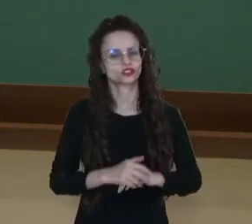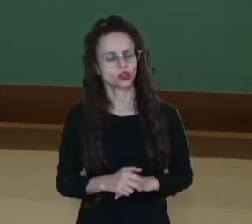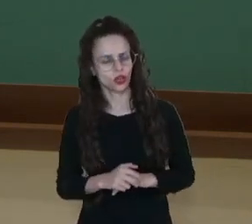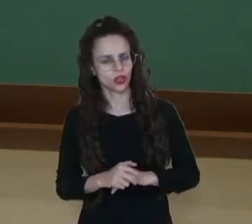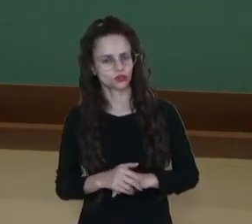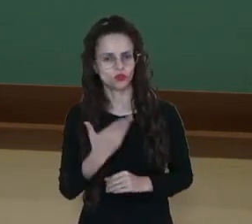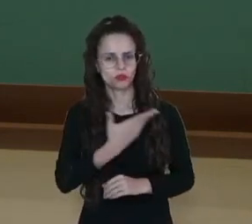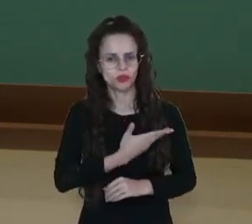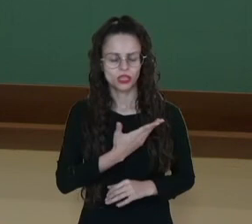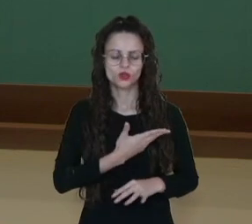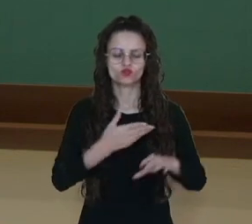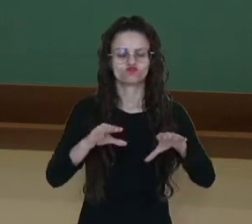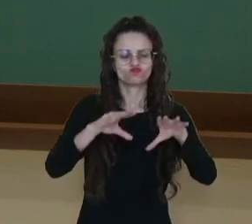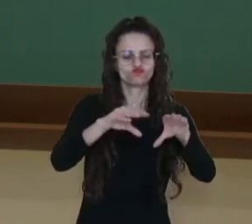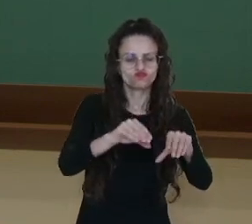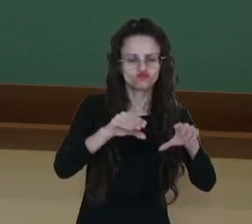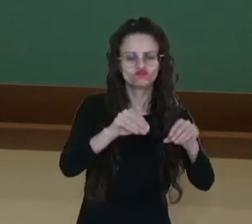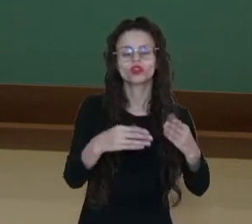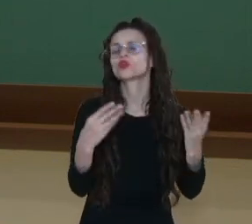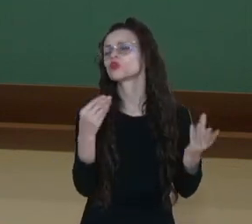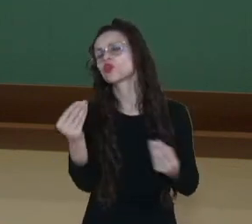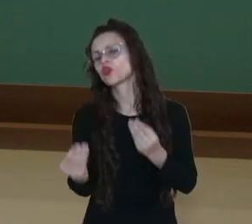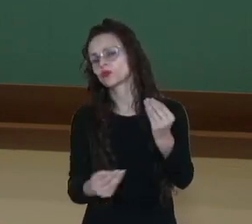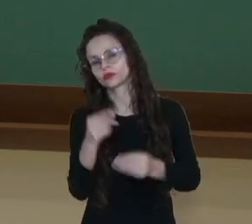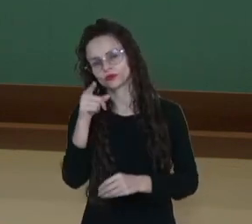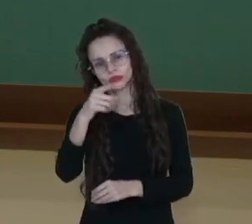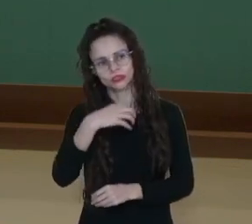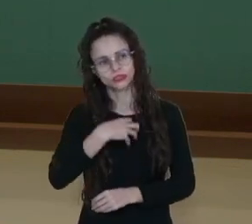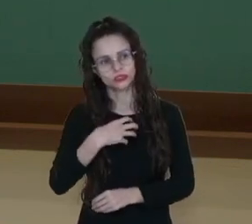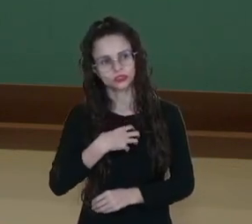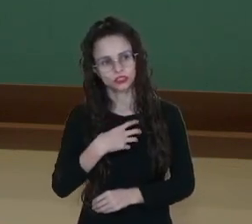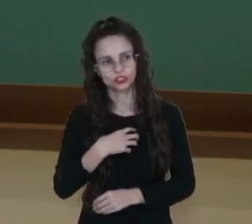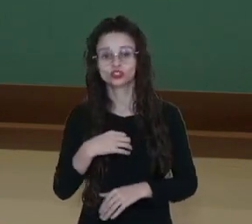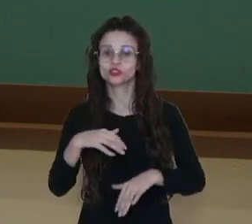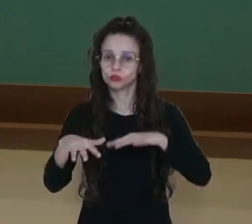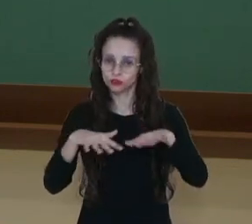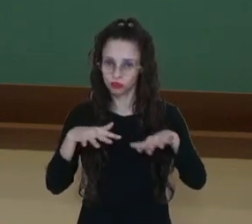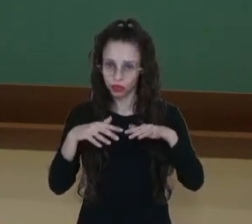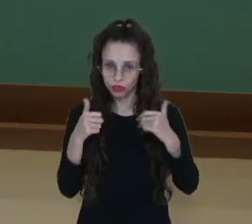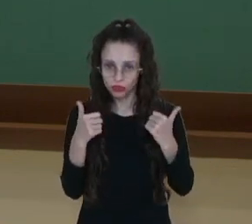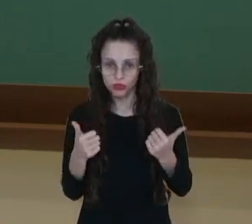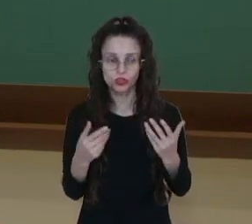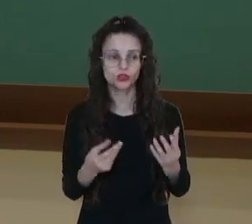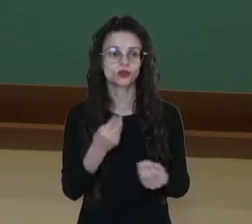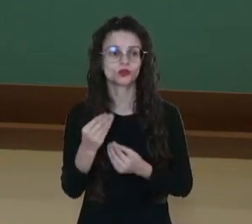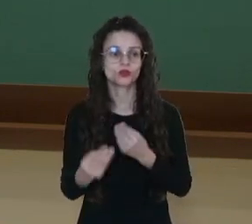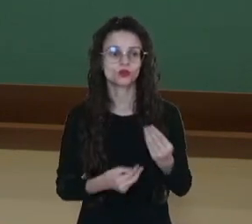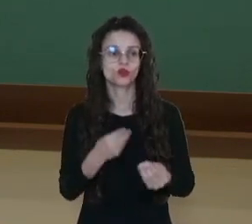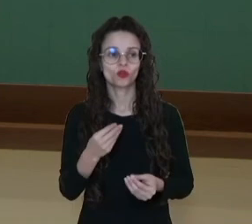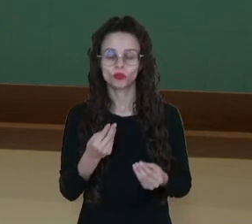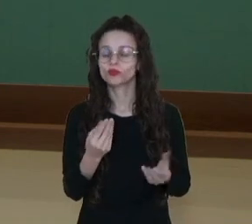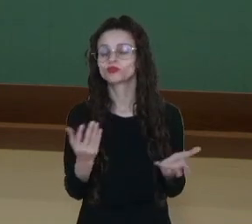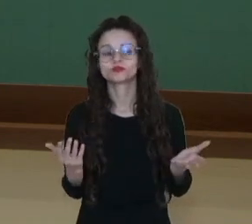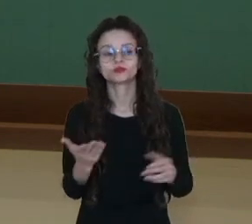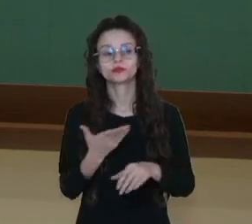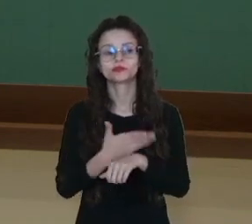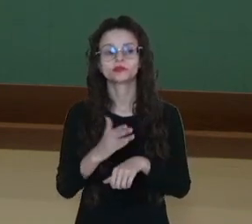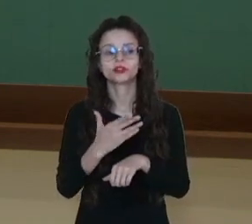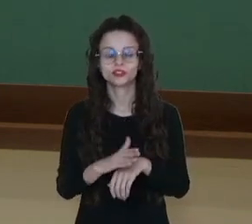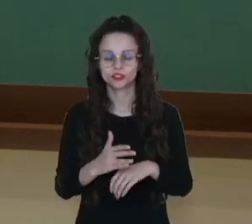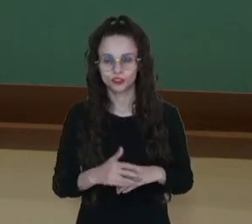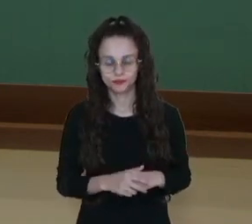O colega, conseguiram ali sentir os movimentos? Como foi essa